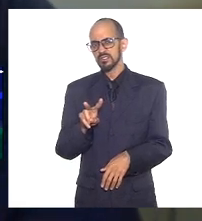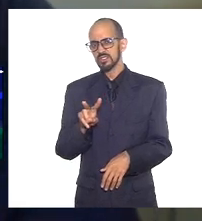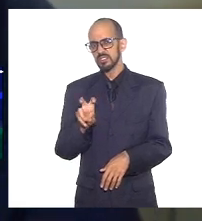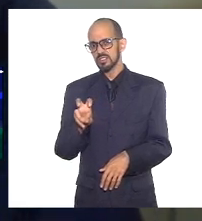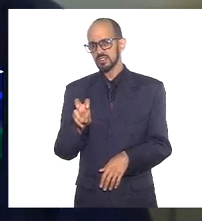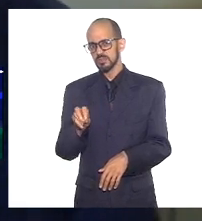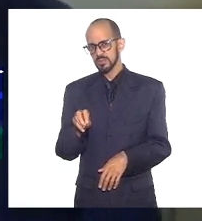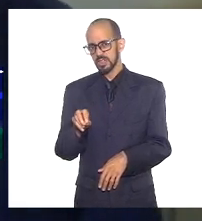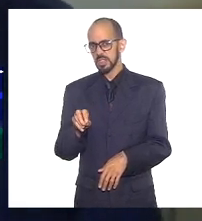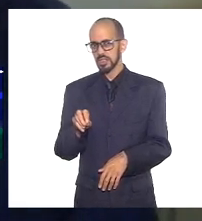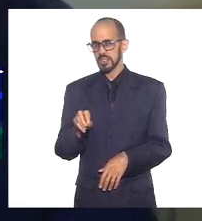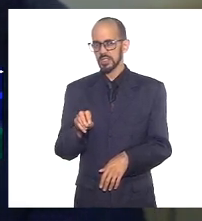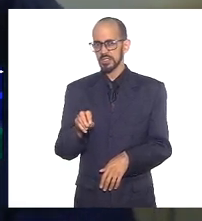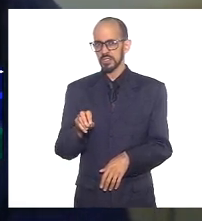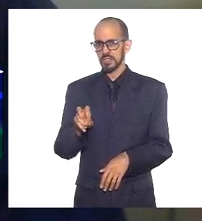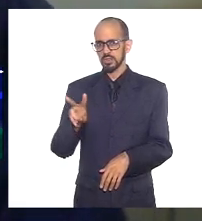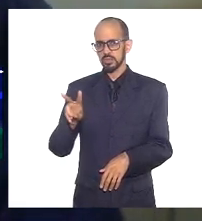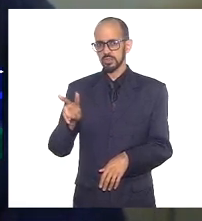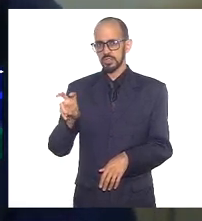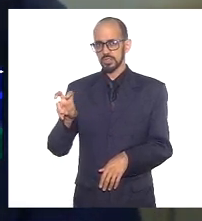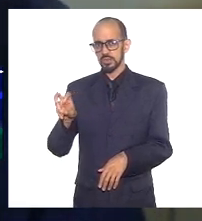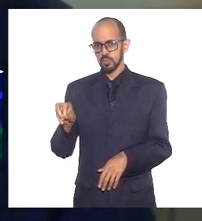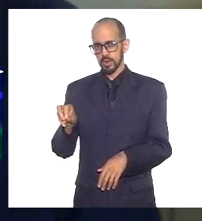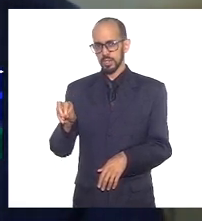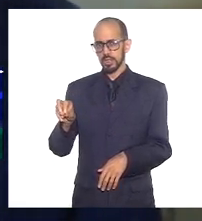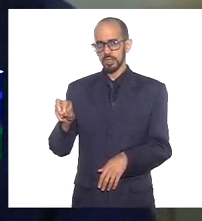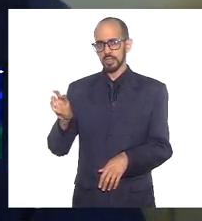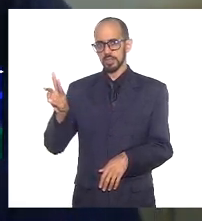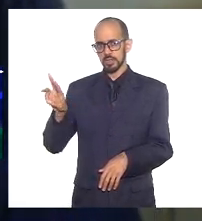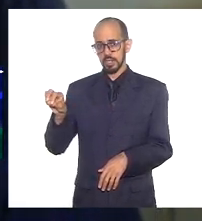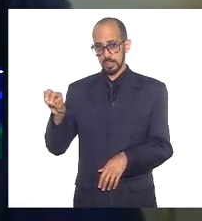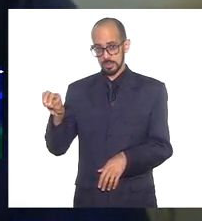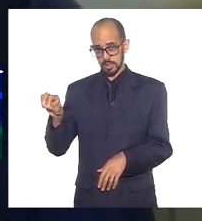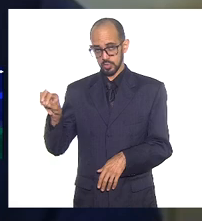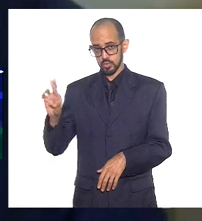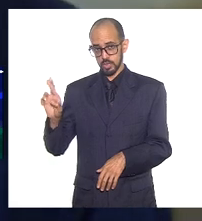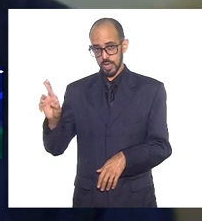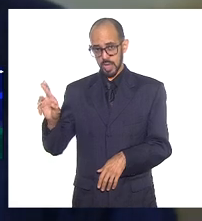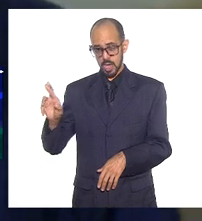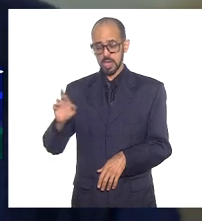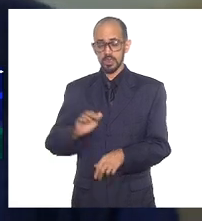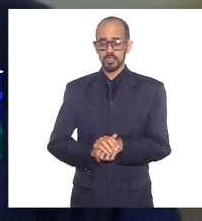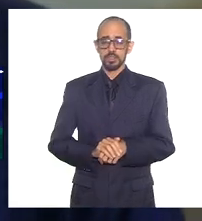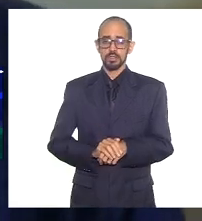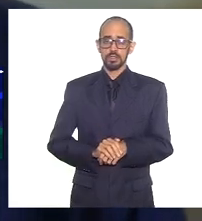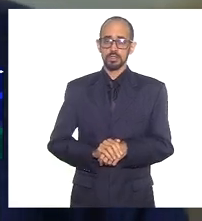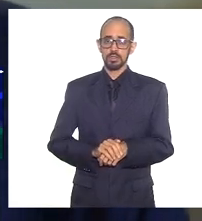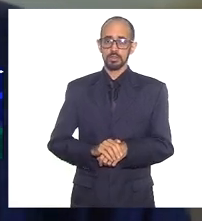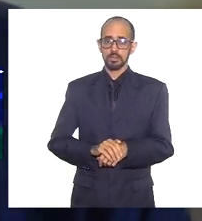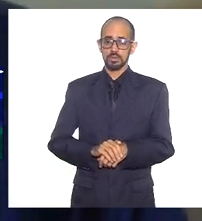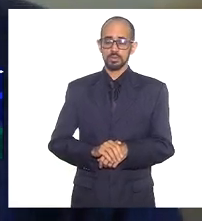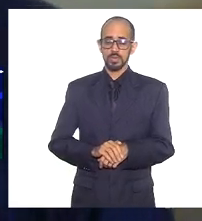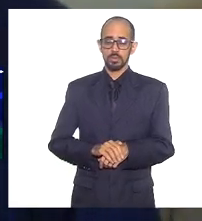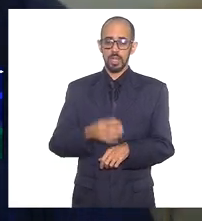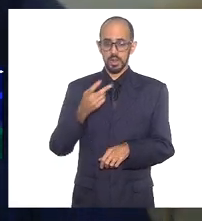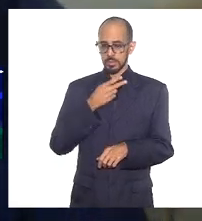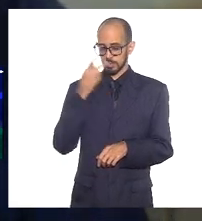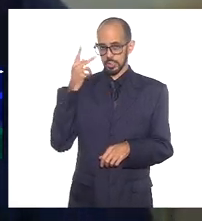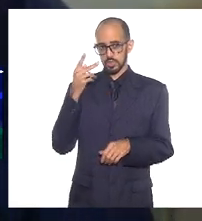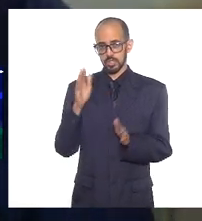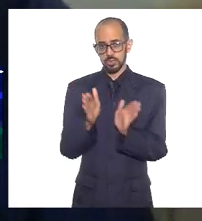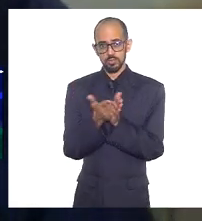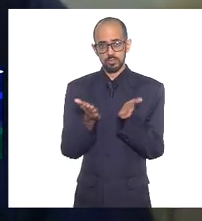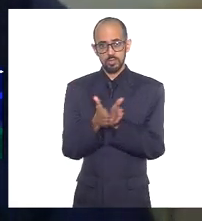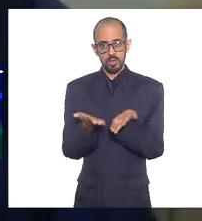300 conforme tenha um dois filhos ou não tenha filho para aqueles que estão necessitados não